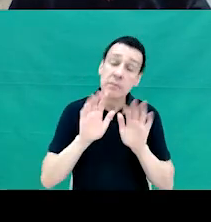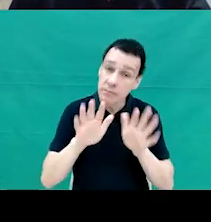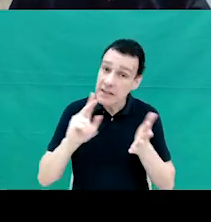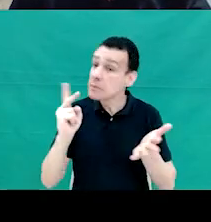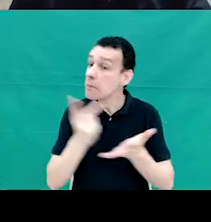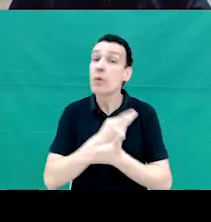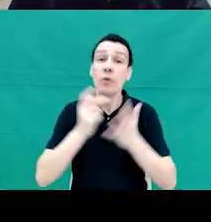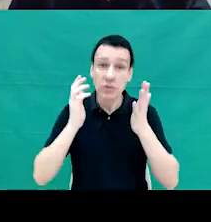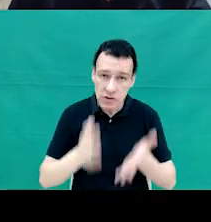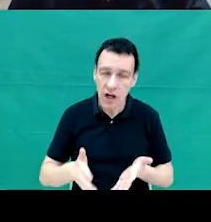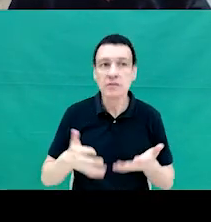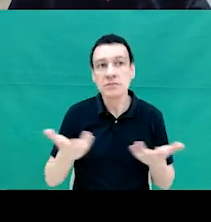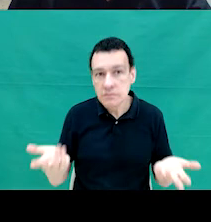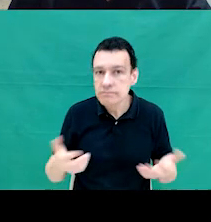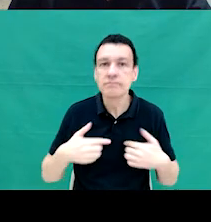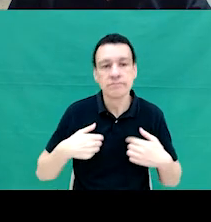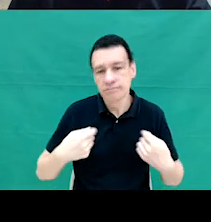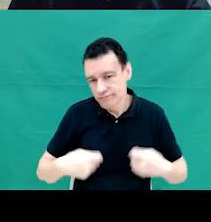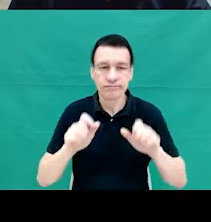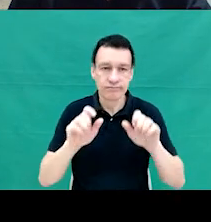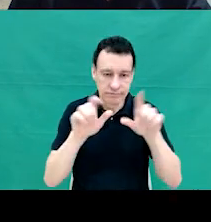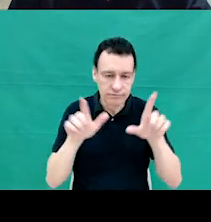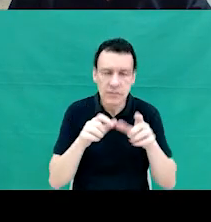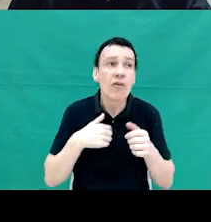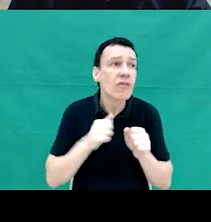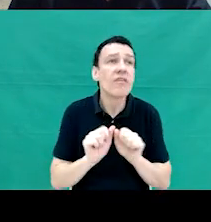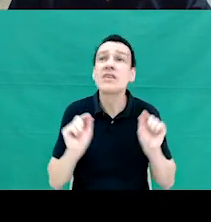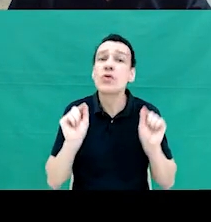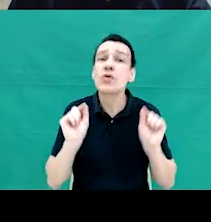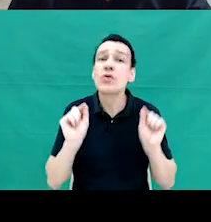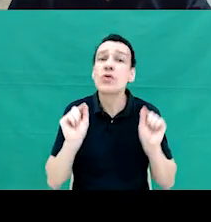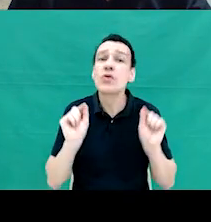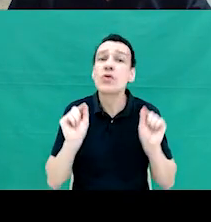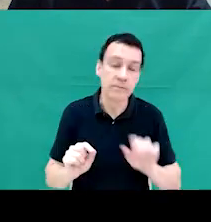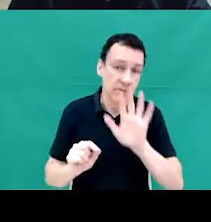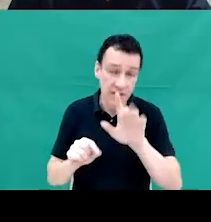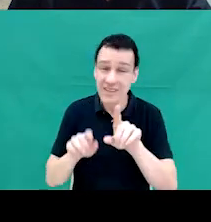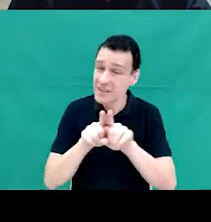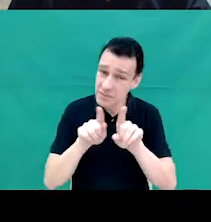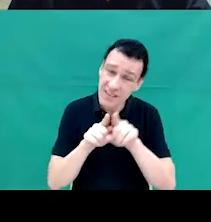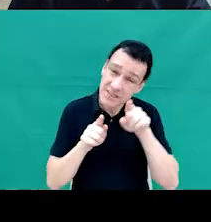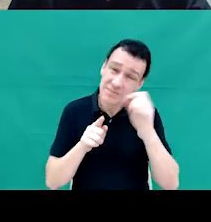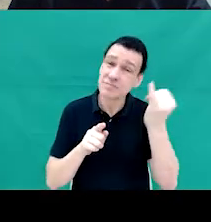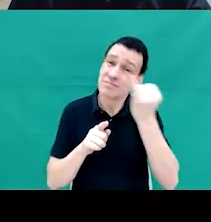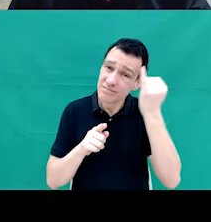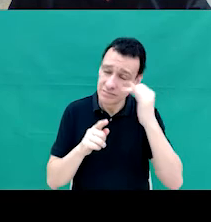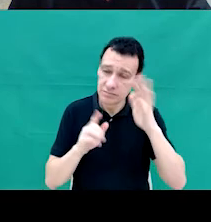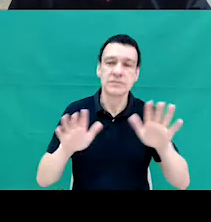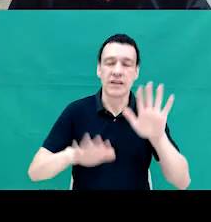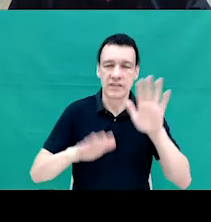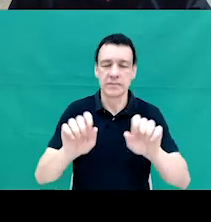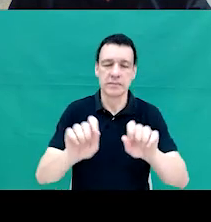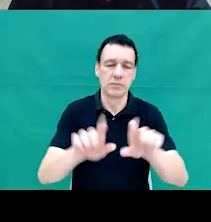com mensagens que façam sentido para o usuário e não para o desenvolvedor ou para o designer. Isso é muito